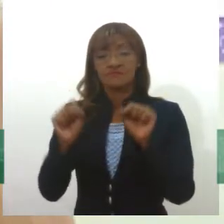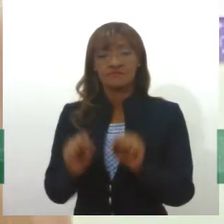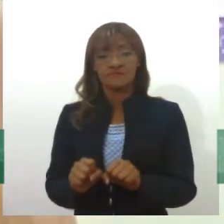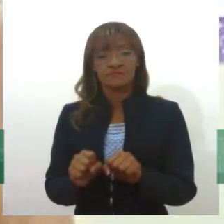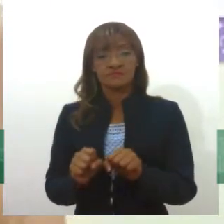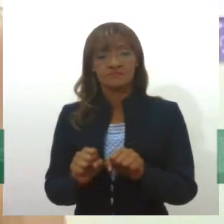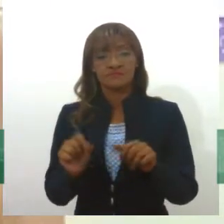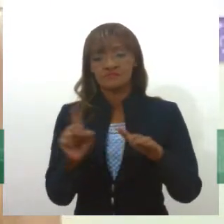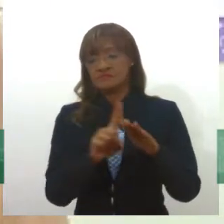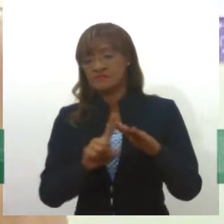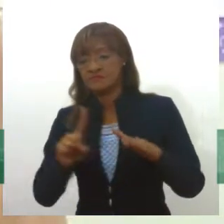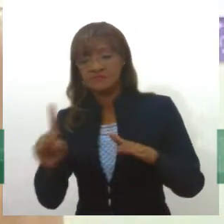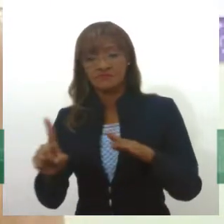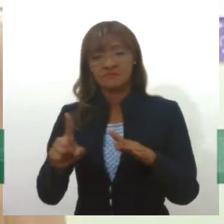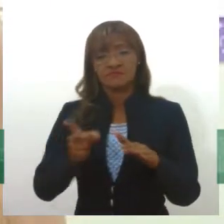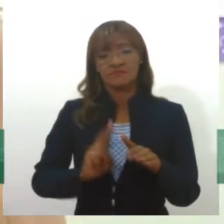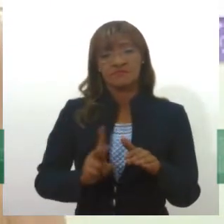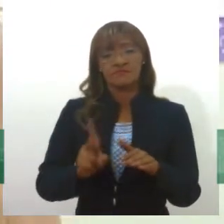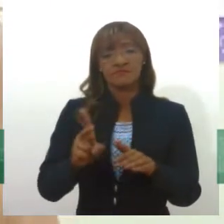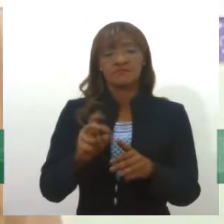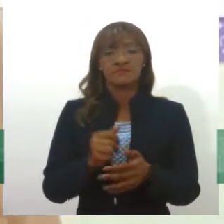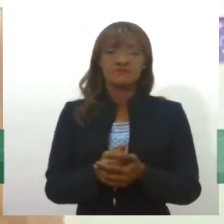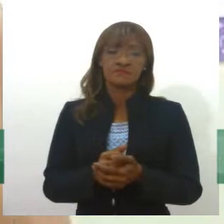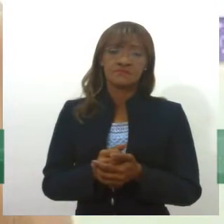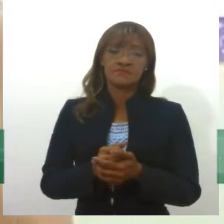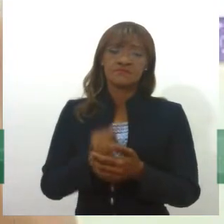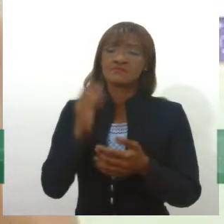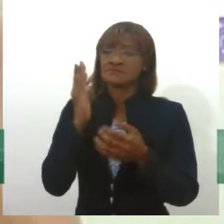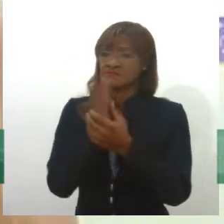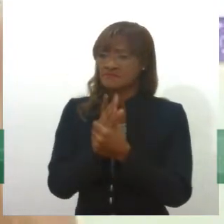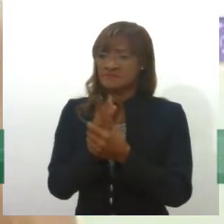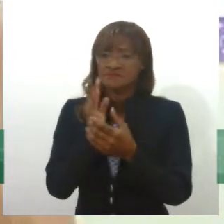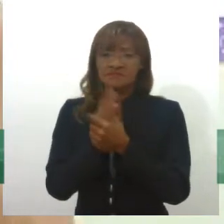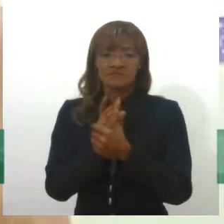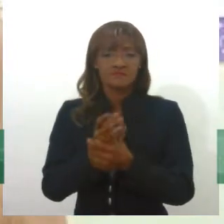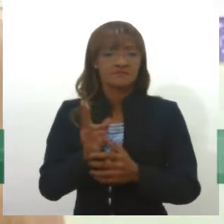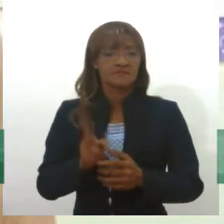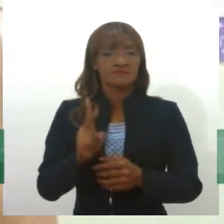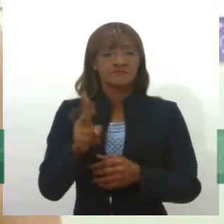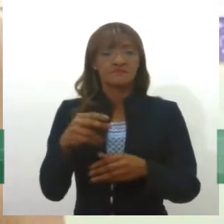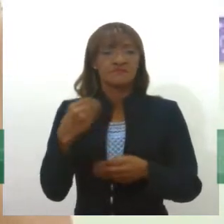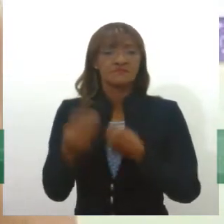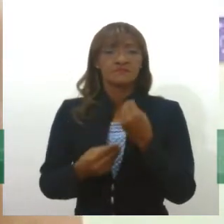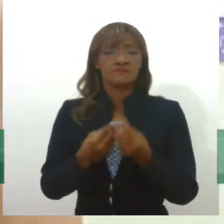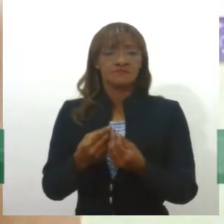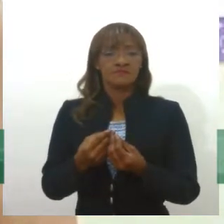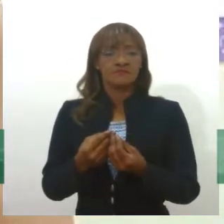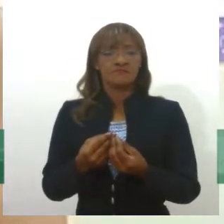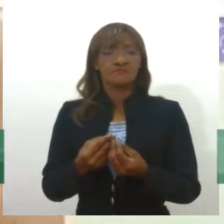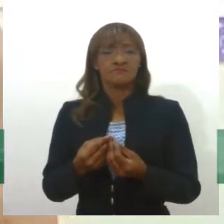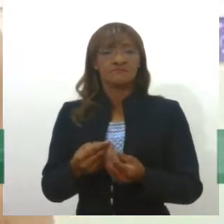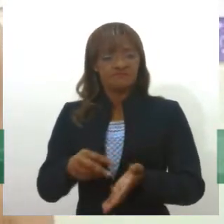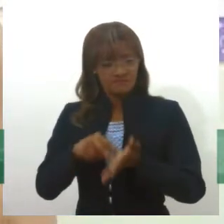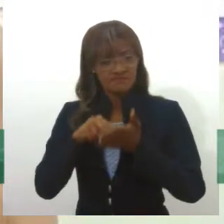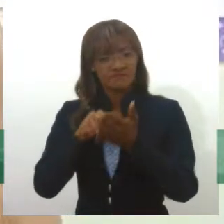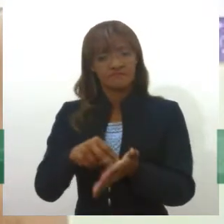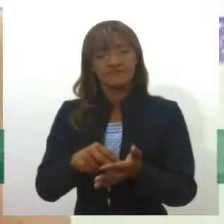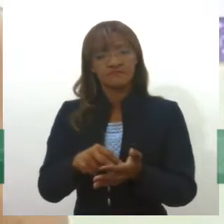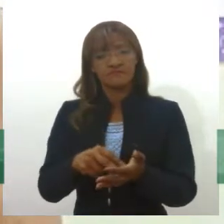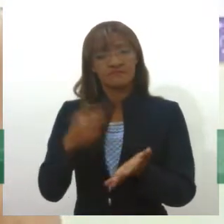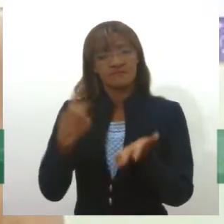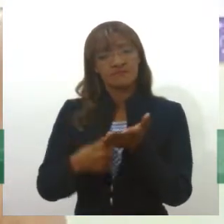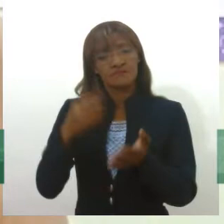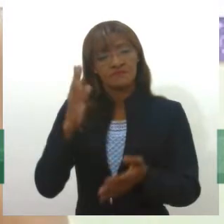a toda hora a gente tem processos sendo travados, de luta sendo travada para afirmar esse lugar das mulheres, e